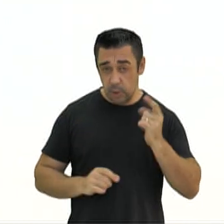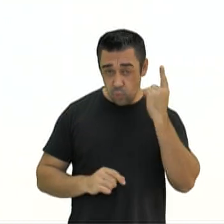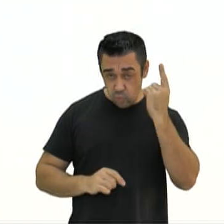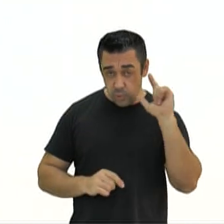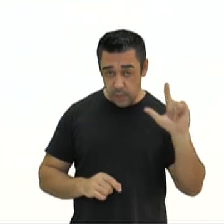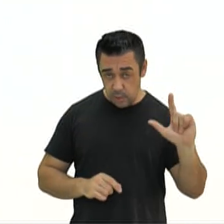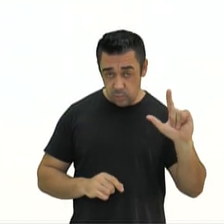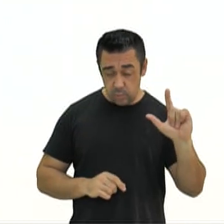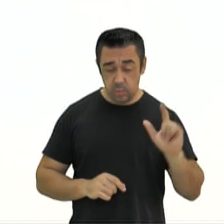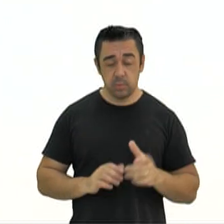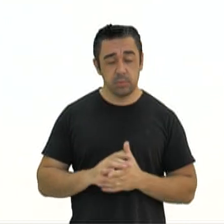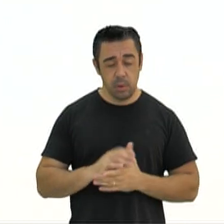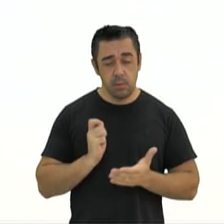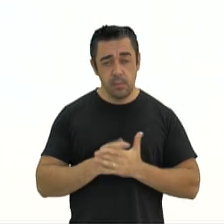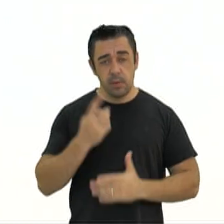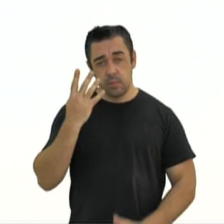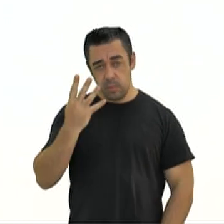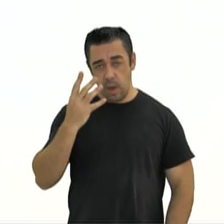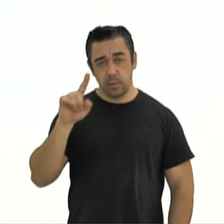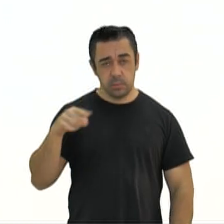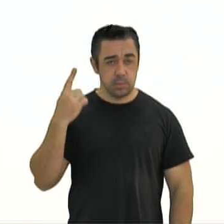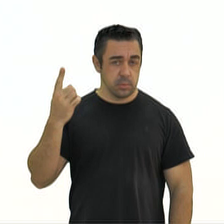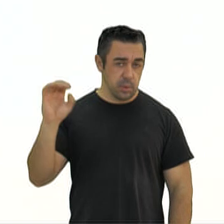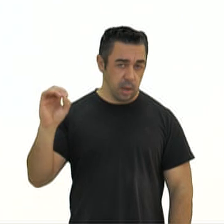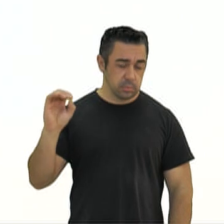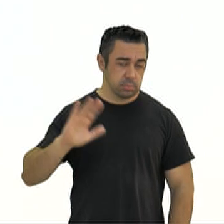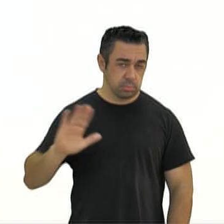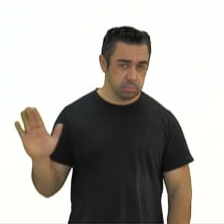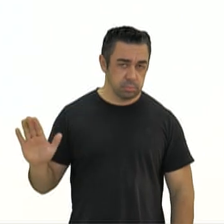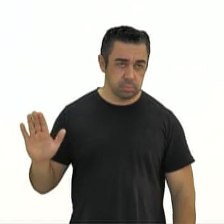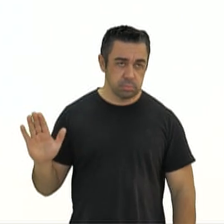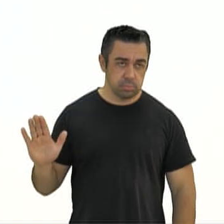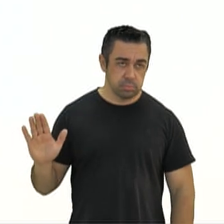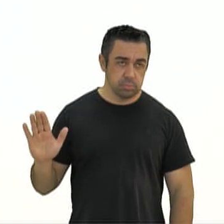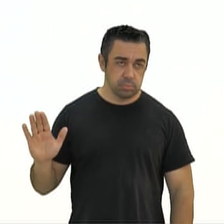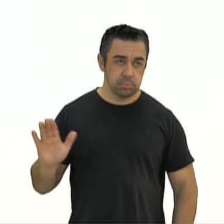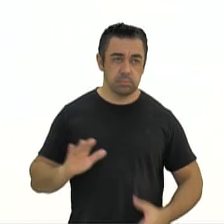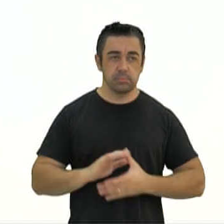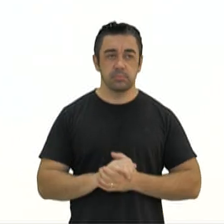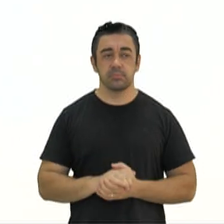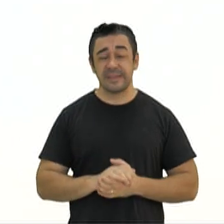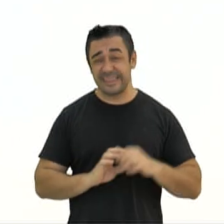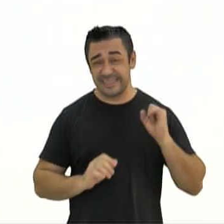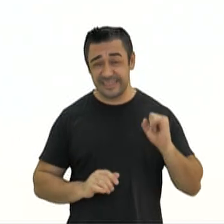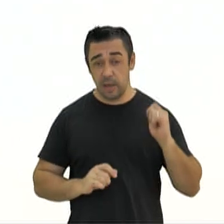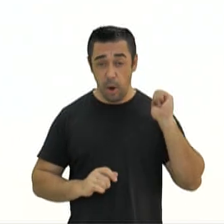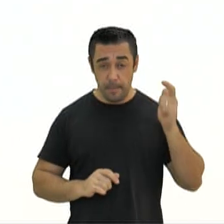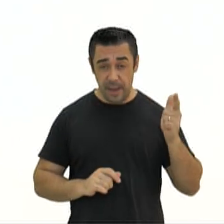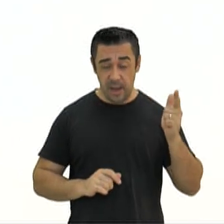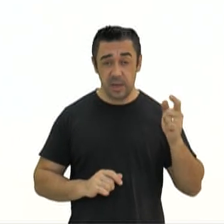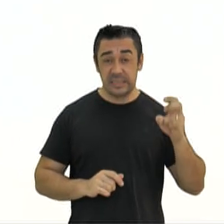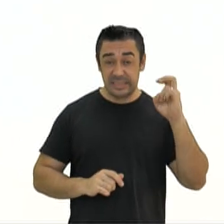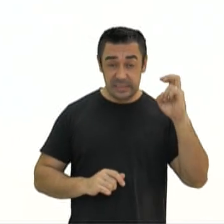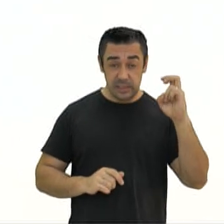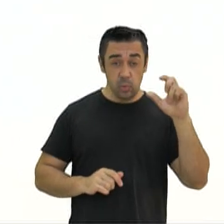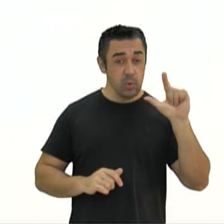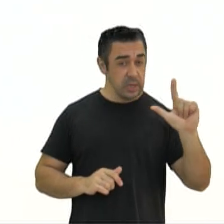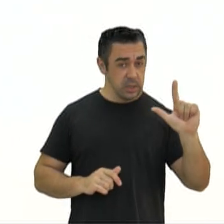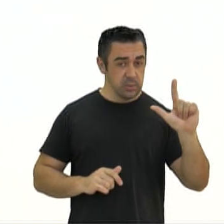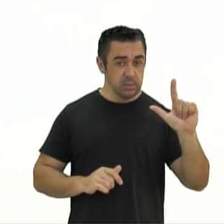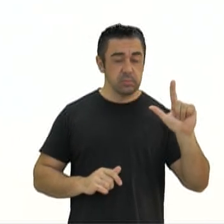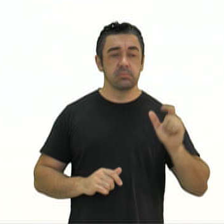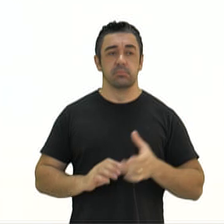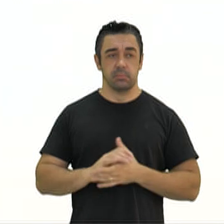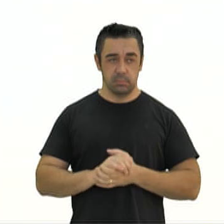abasteço 1 litro, então eu vou pagar quanto? R$4,10 vezes 1, que é R$4,10. Se eu abastecer 5 litros,